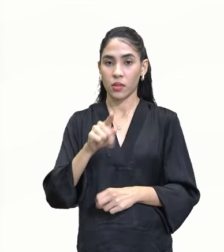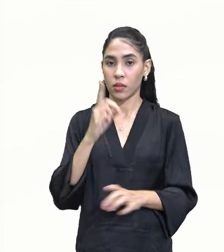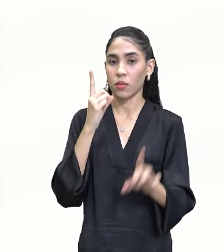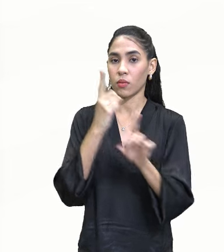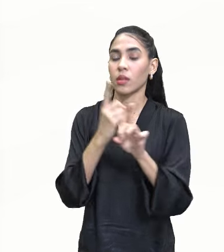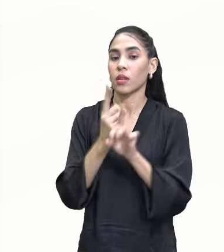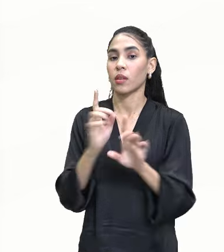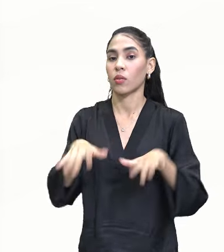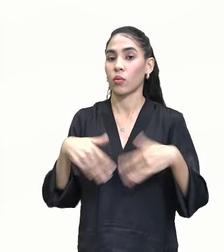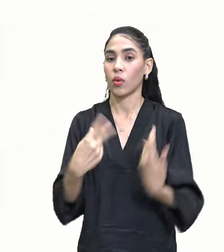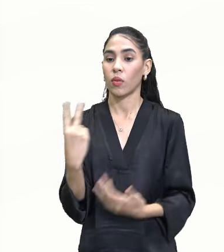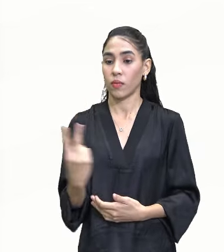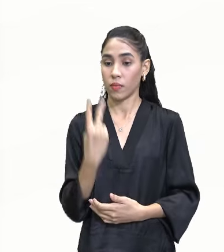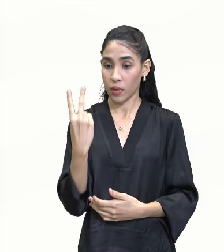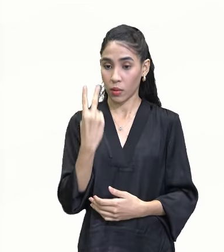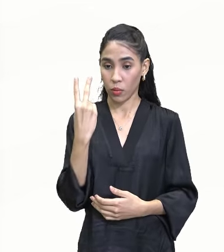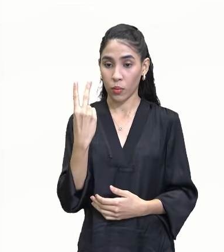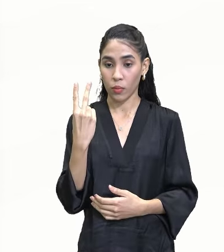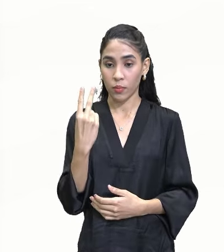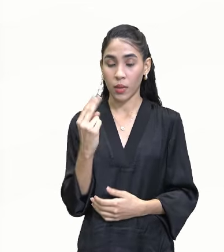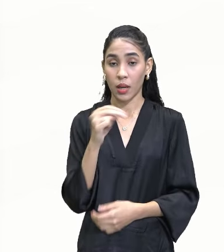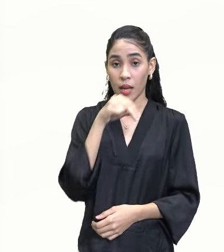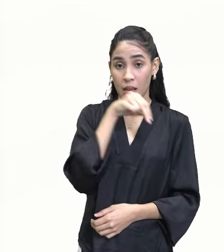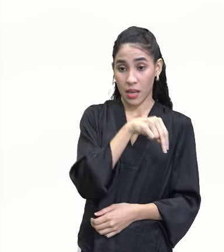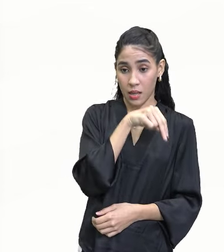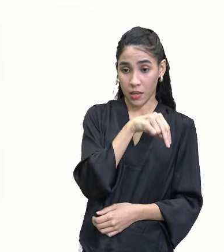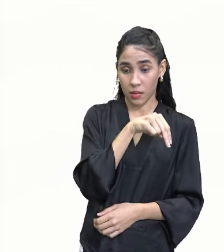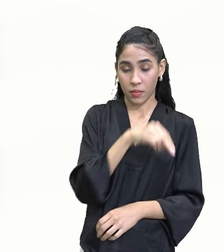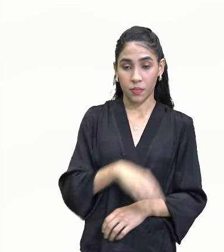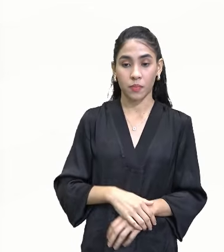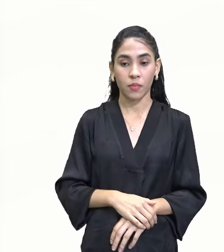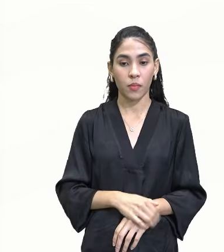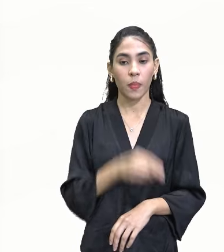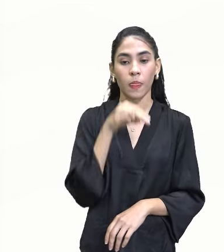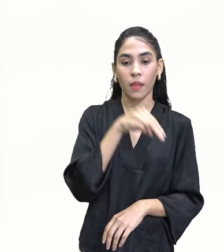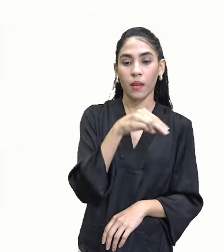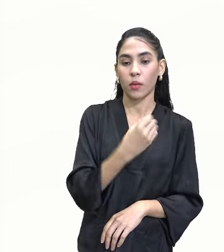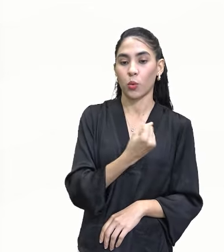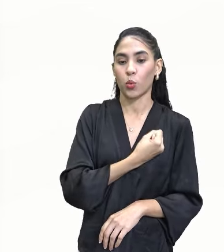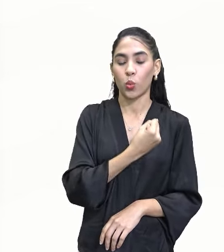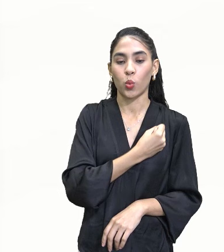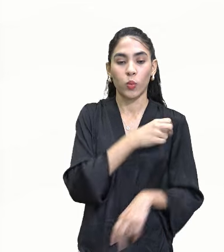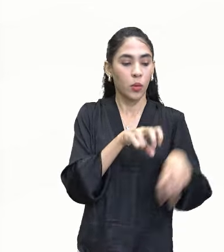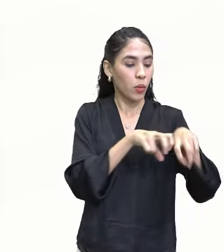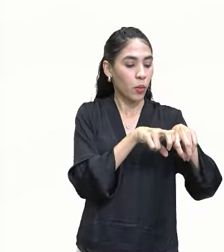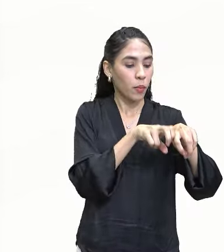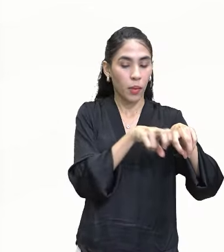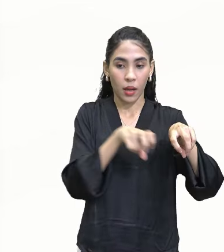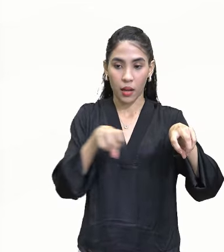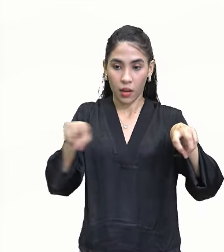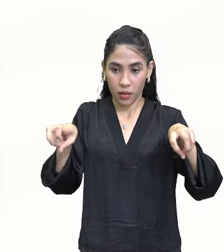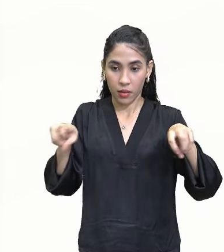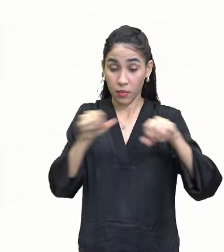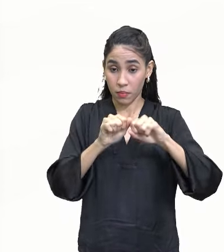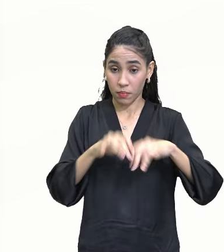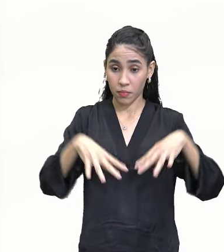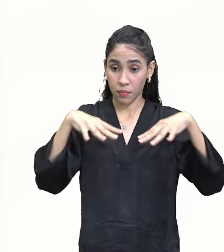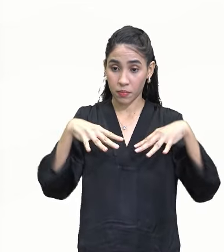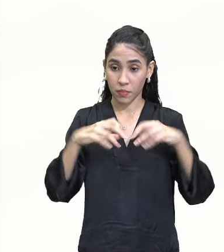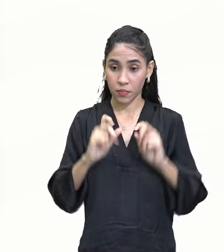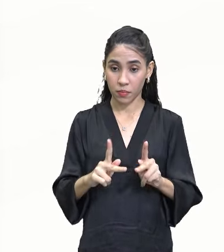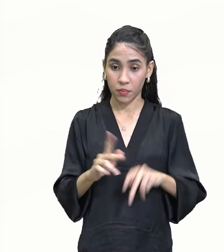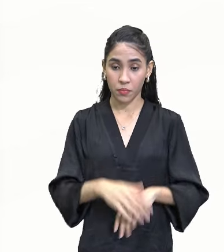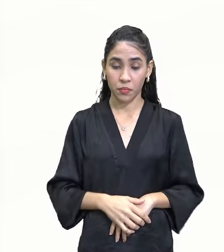descobrir qual o valor, né, desse N, ou seja, do número de fileiras desse teatro,